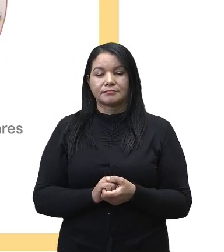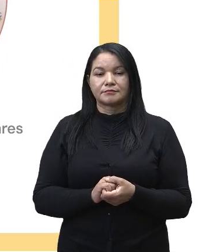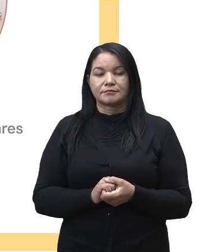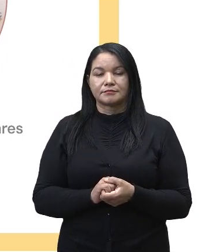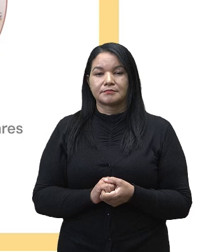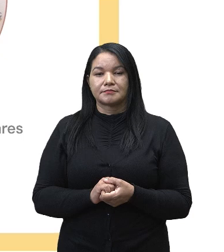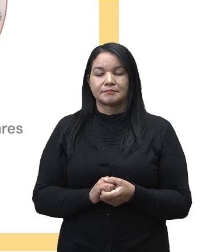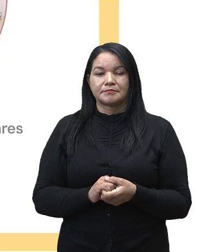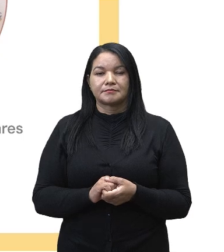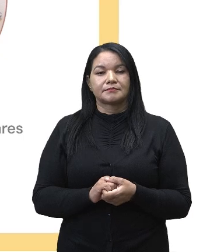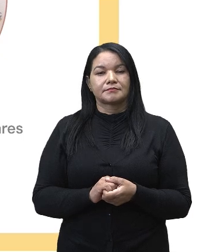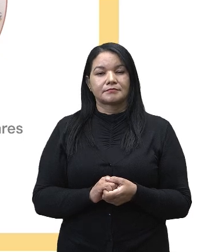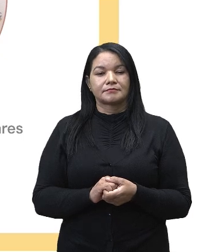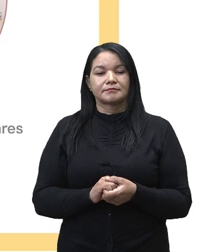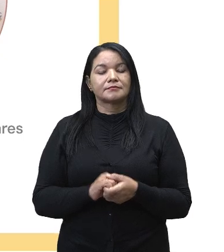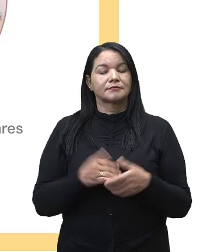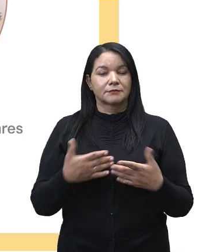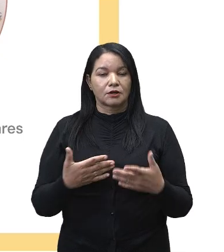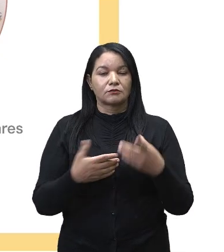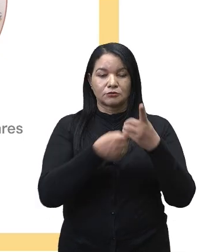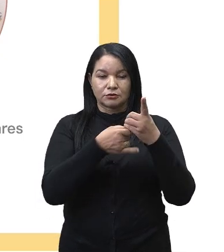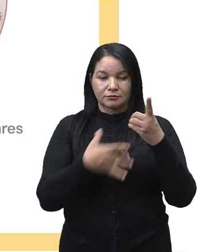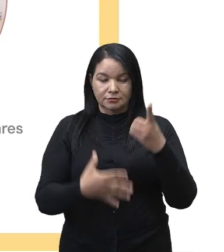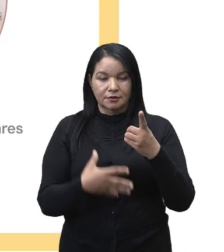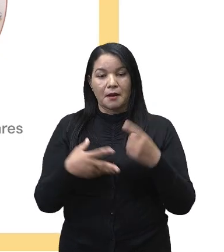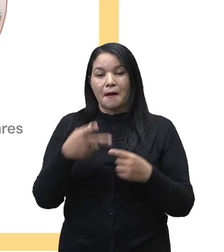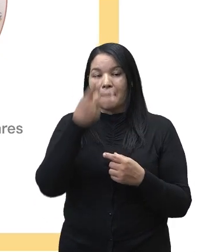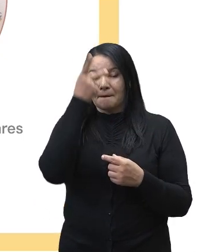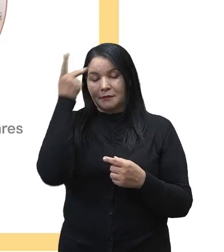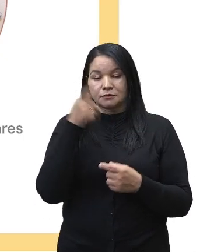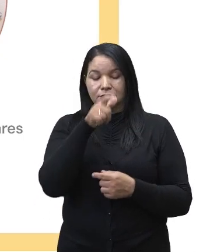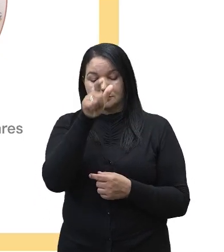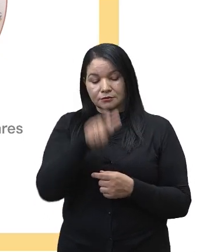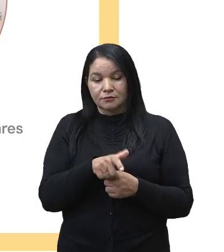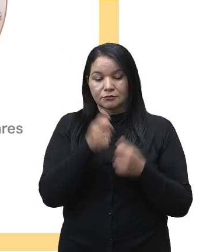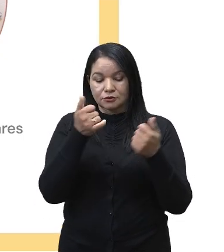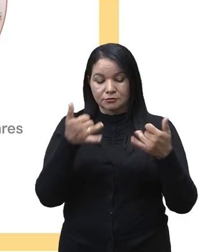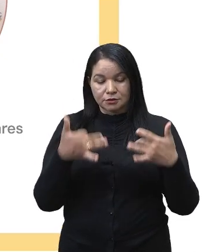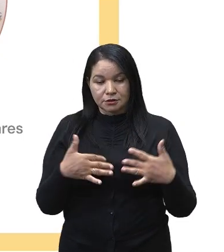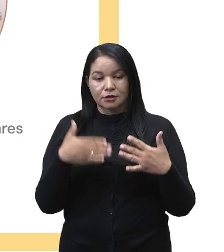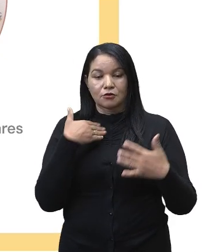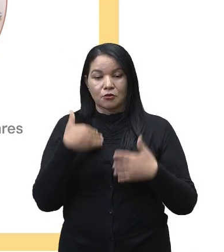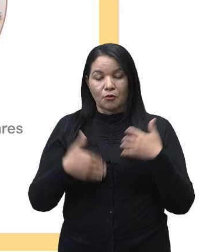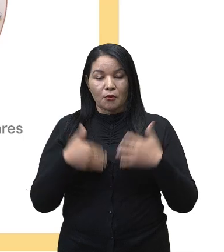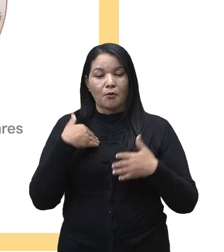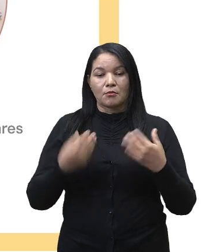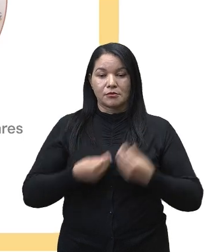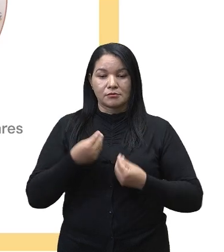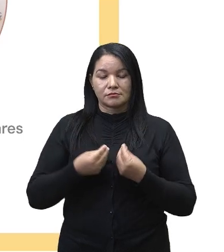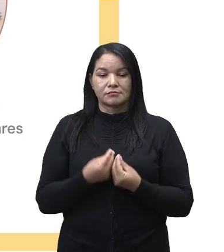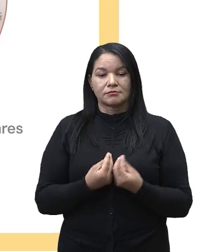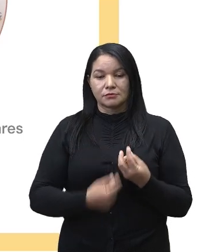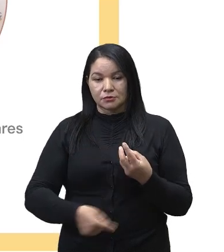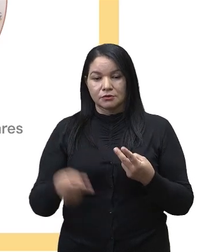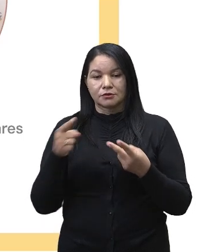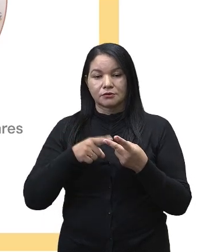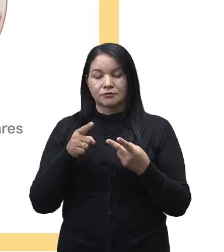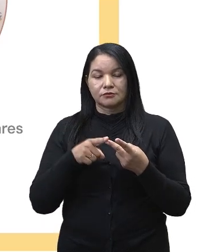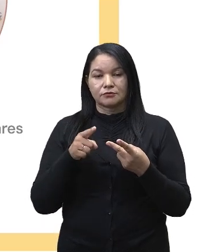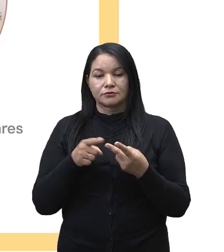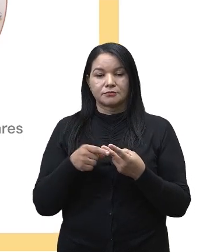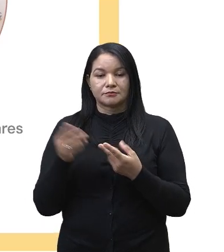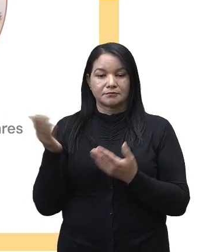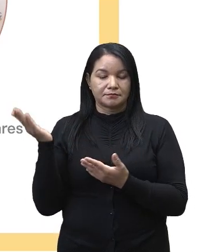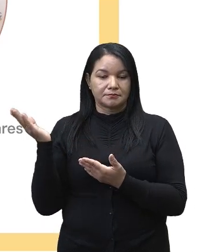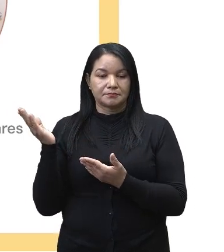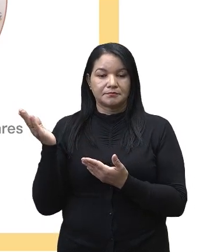prosopografia, ela está descrevendo a fisionomia de uma pessoa. Seguindo, nós vamos ter o retrato, que é